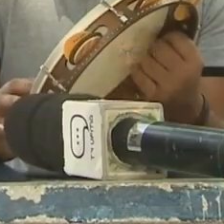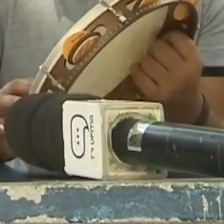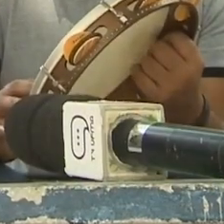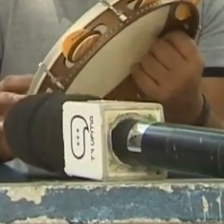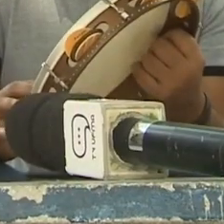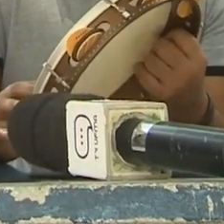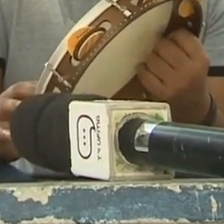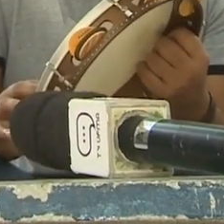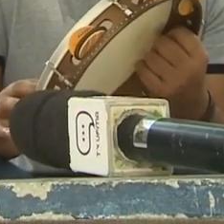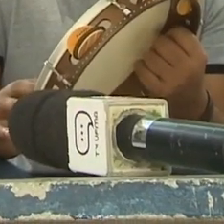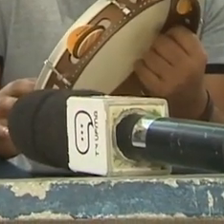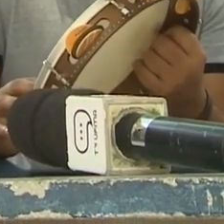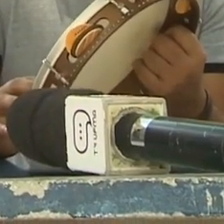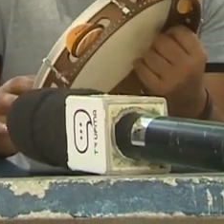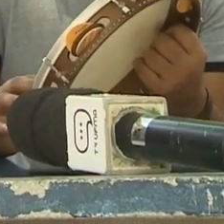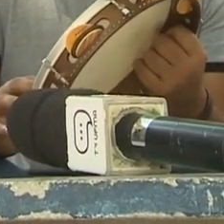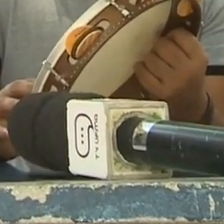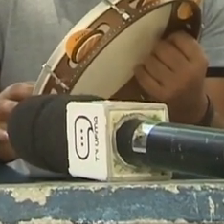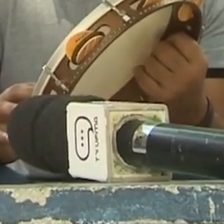Música